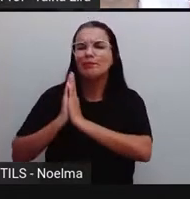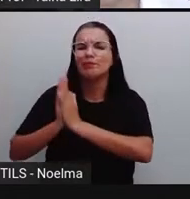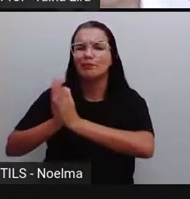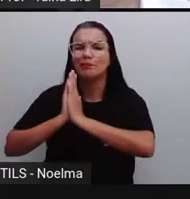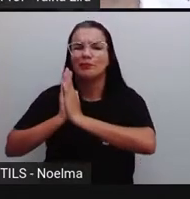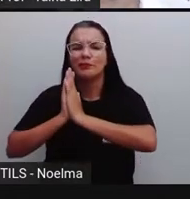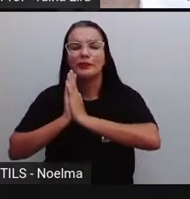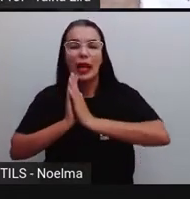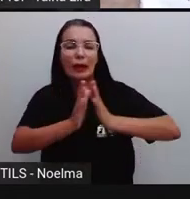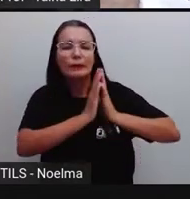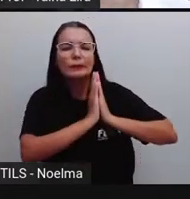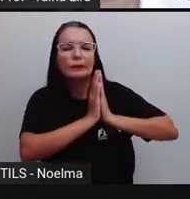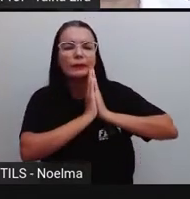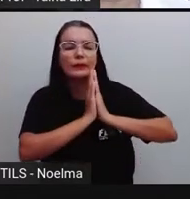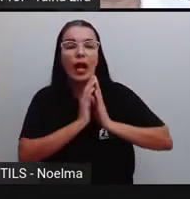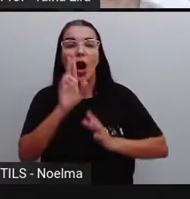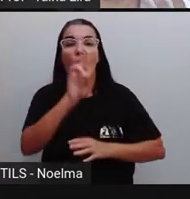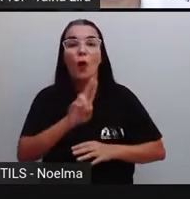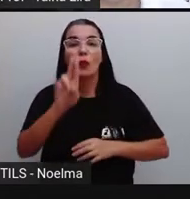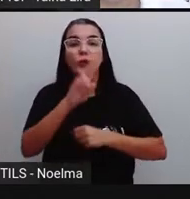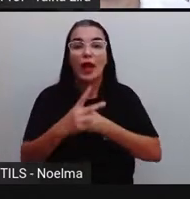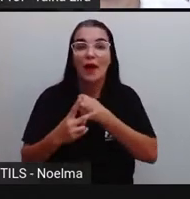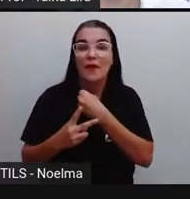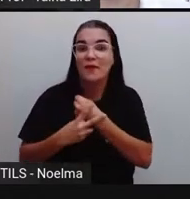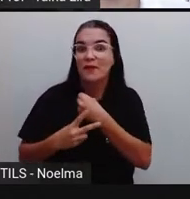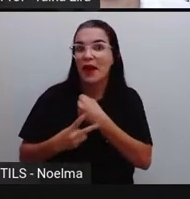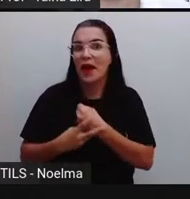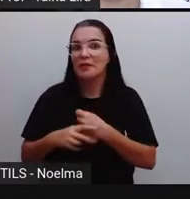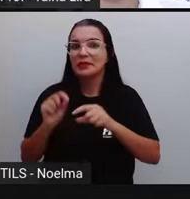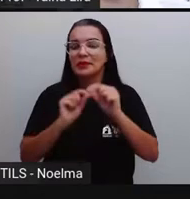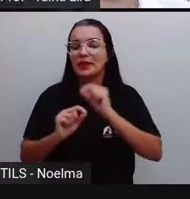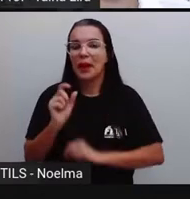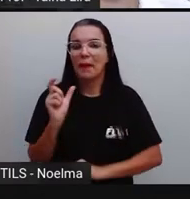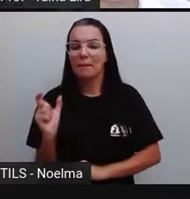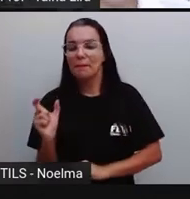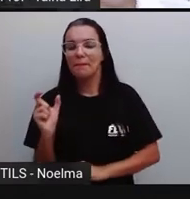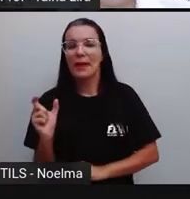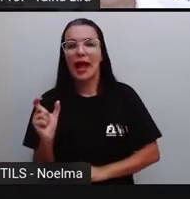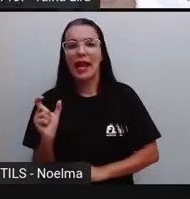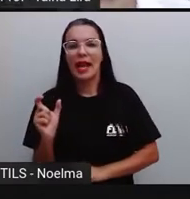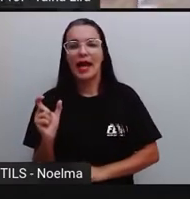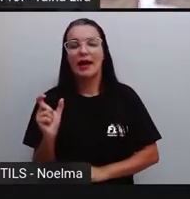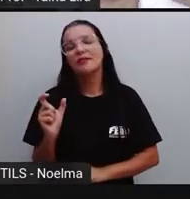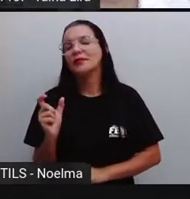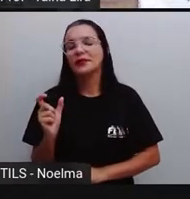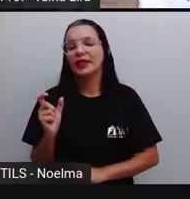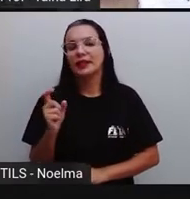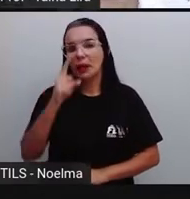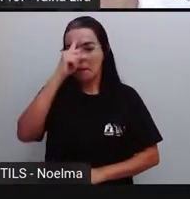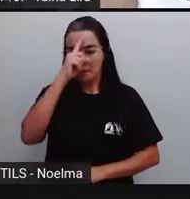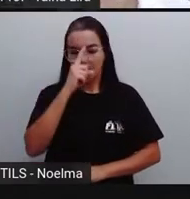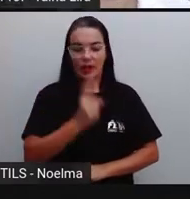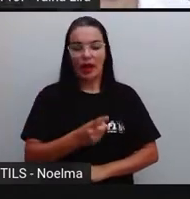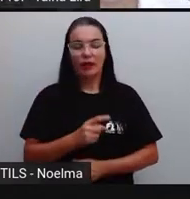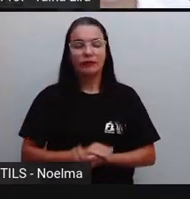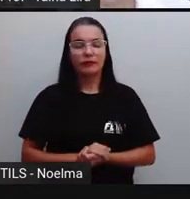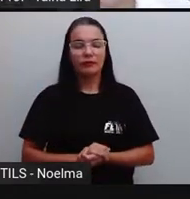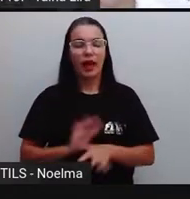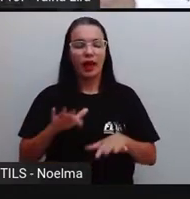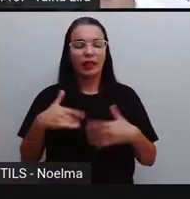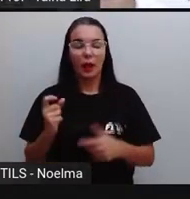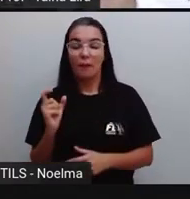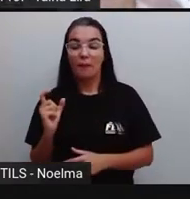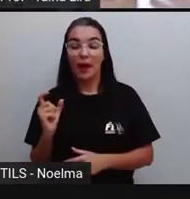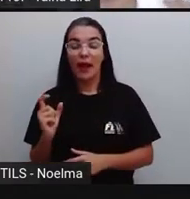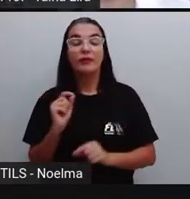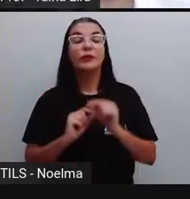usa palavras, né, que a gente até, a Pró já falou para vocês que nós chamamos aí de imperativos. Que são isso, Pró? São as